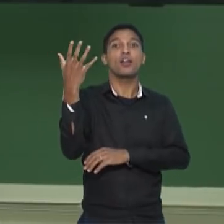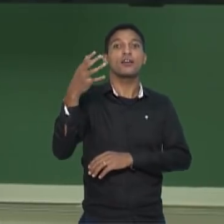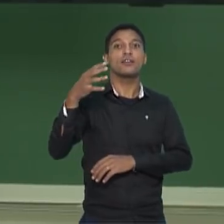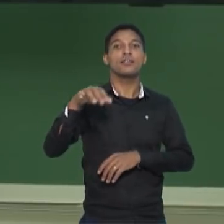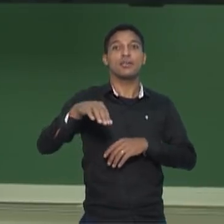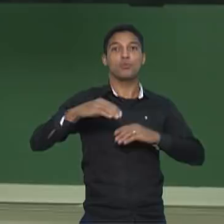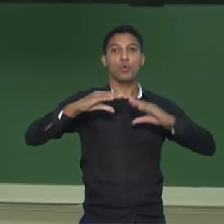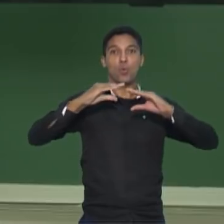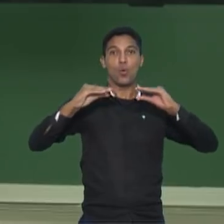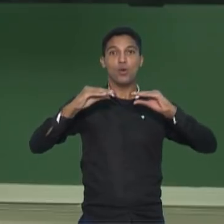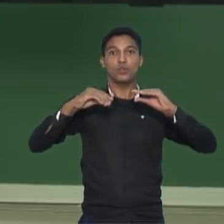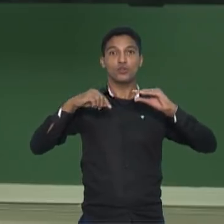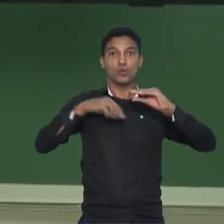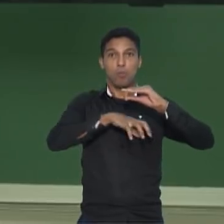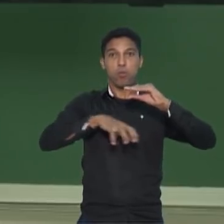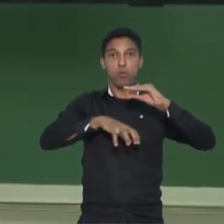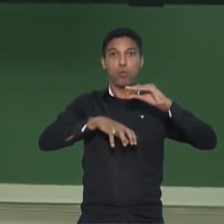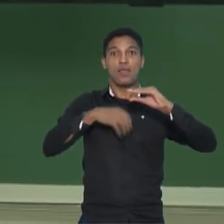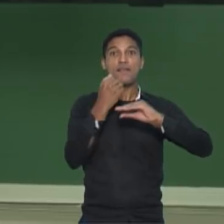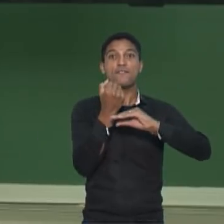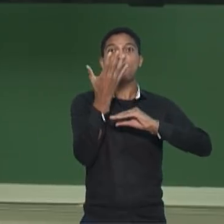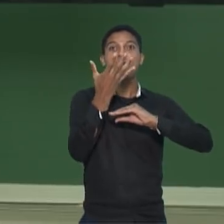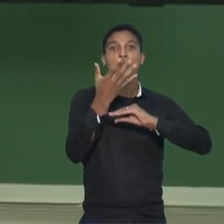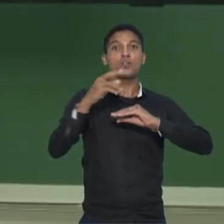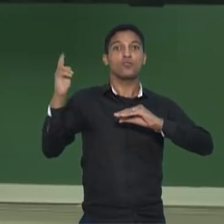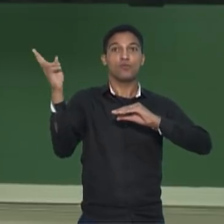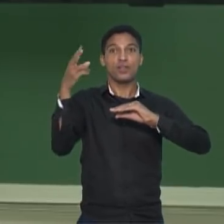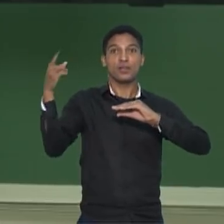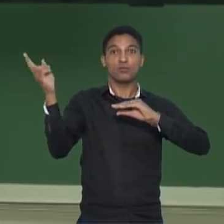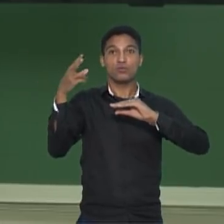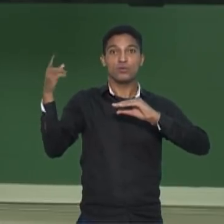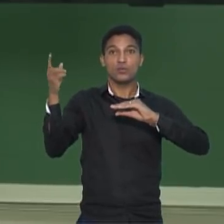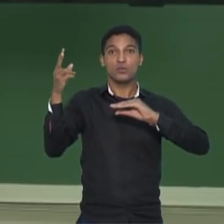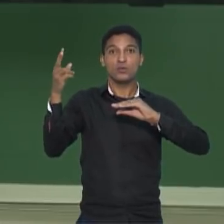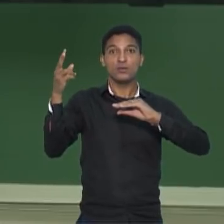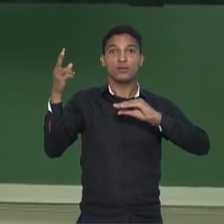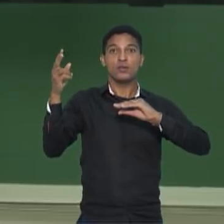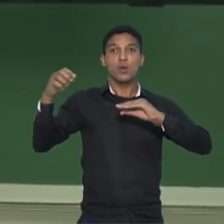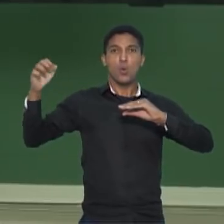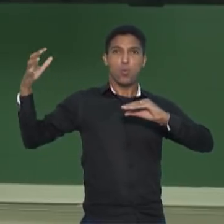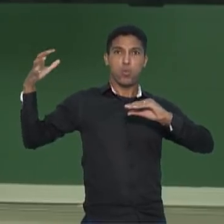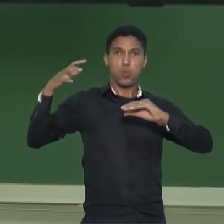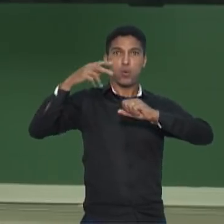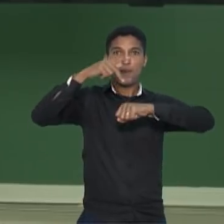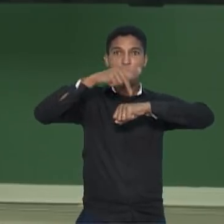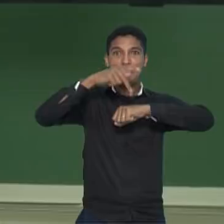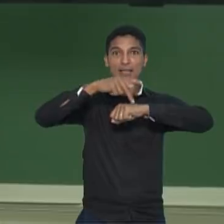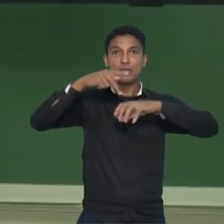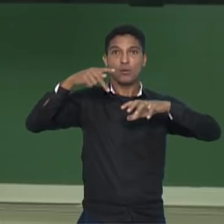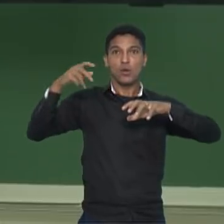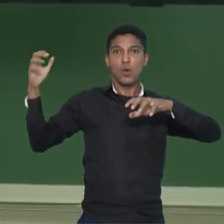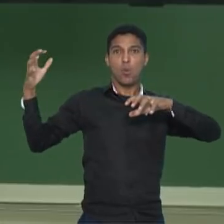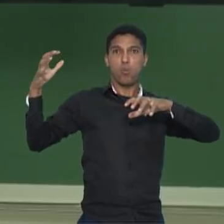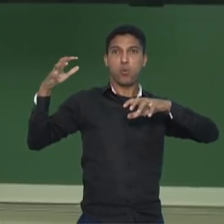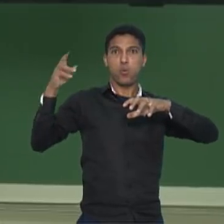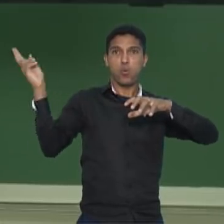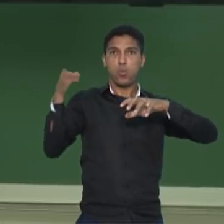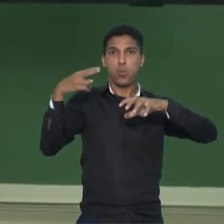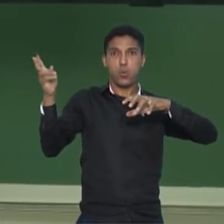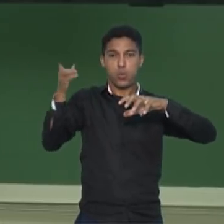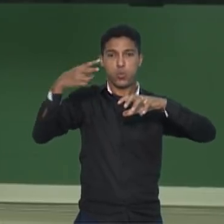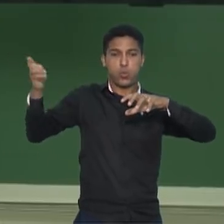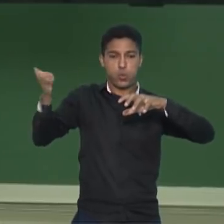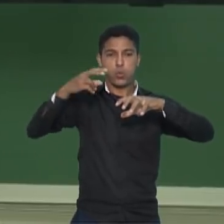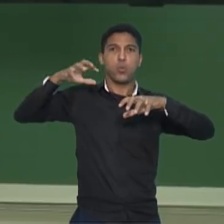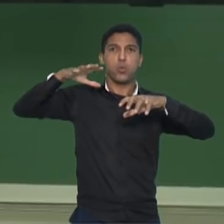o vento, ele tem essa capacidade de desgastar a rocha. Temos o agente